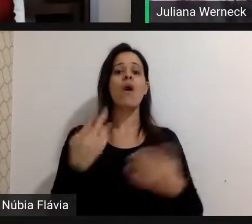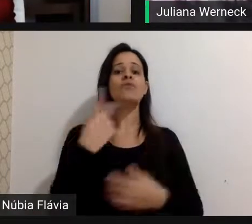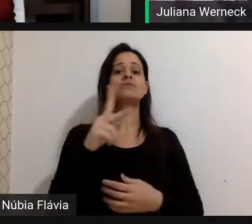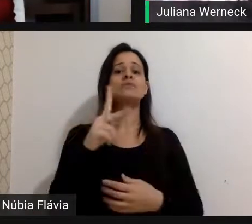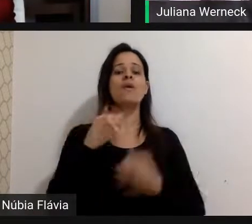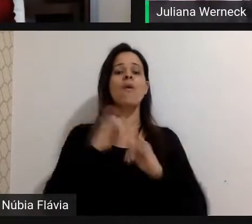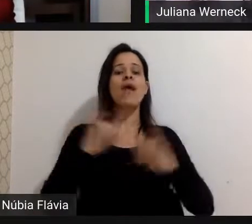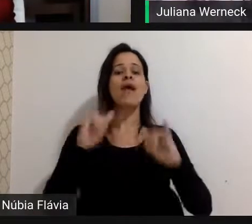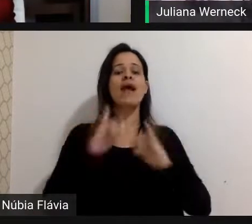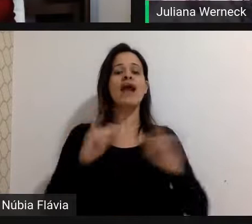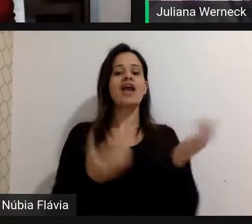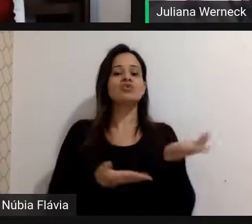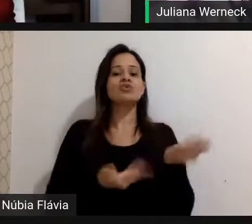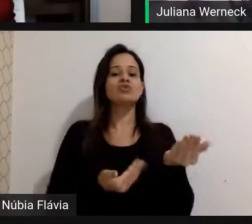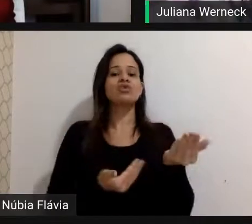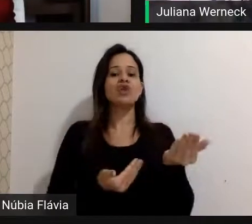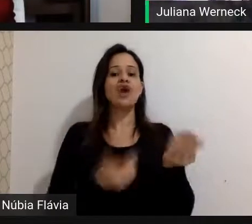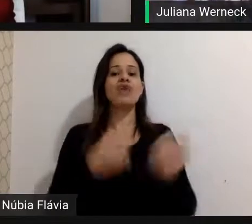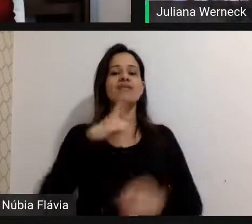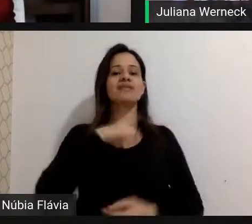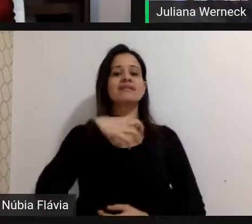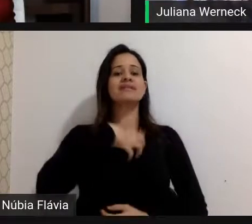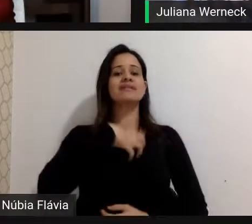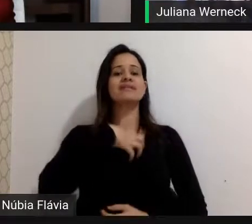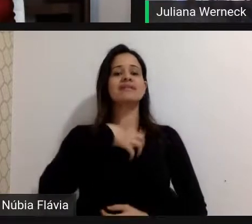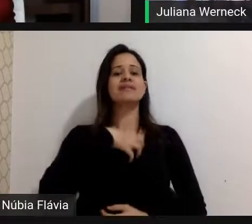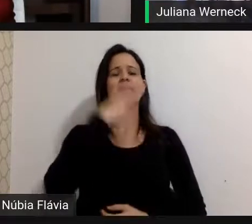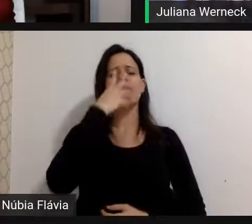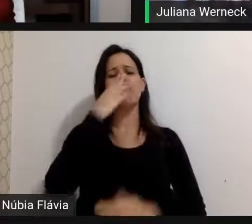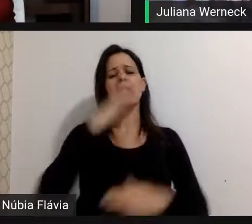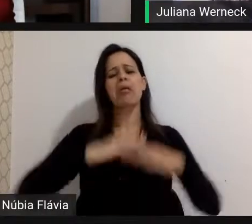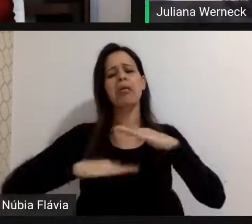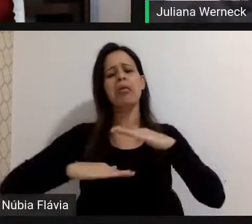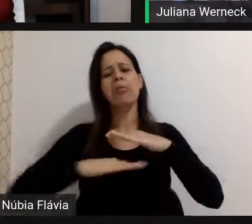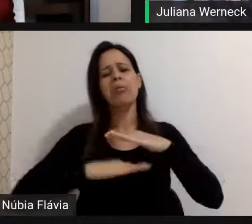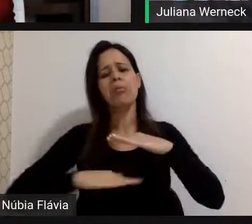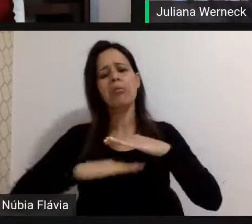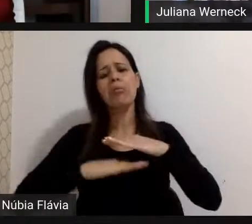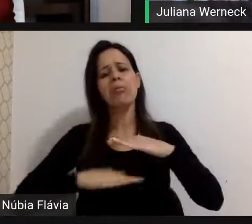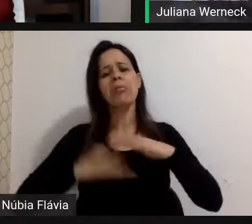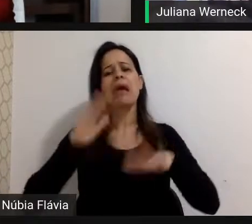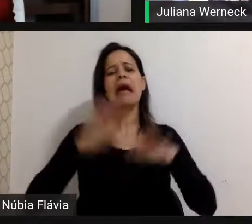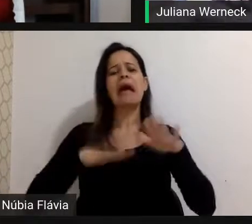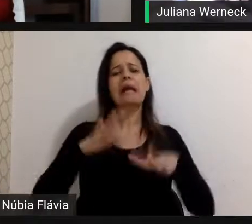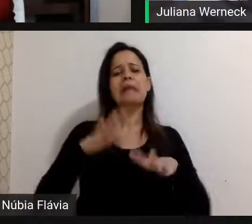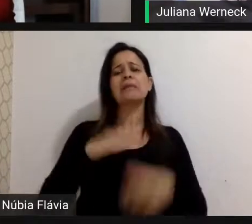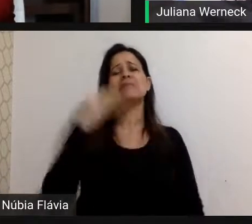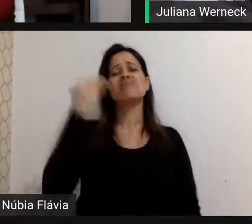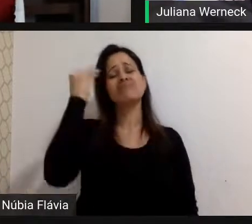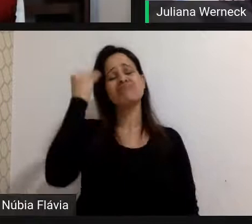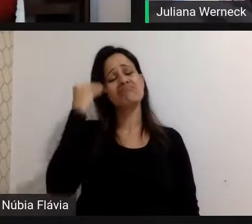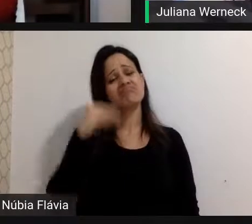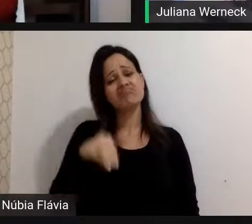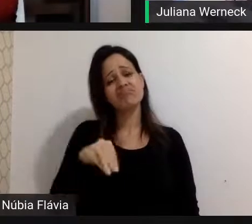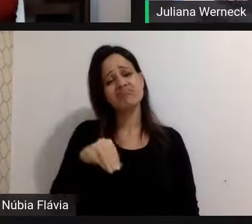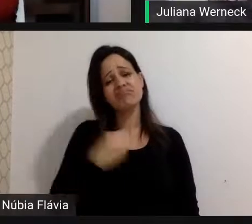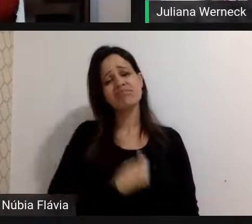que se sentem aquém das necessidades, sem alternativas, ou às vezes entediados?